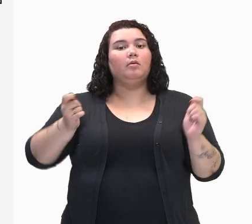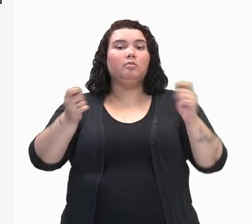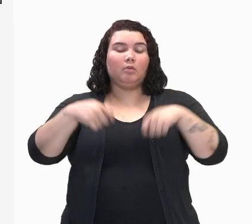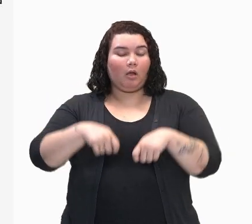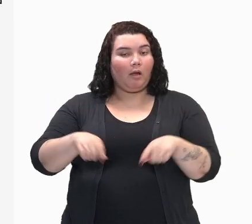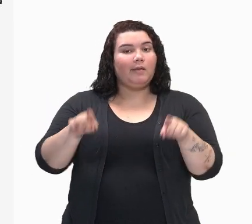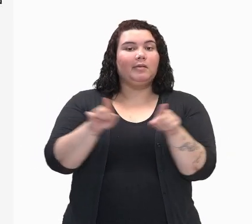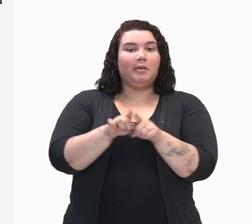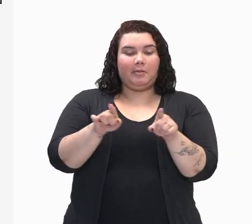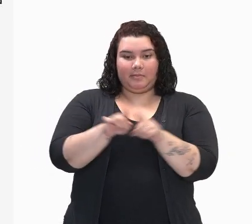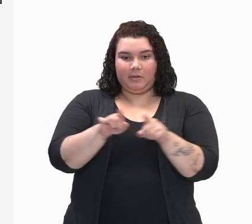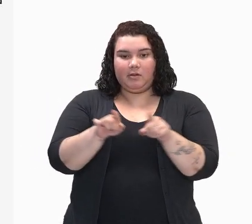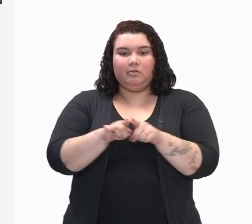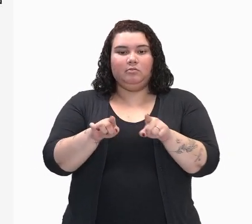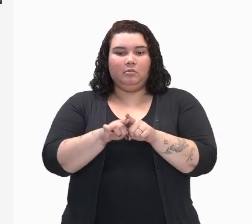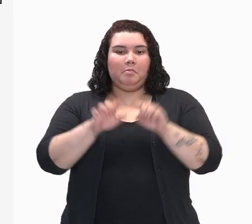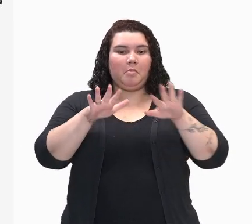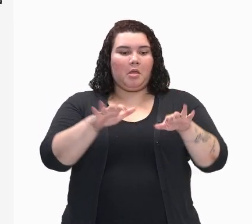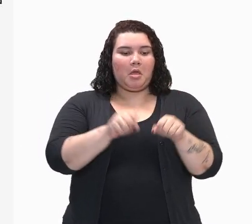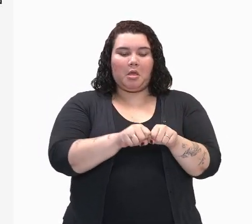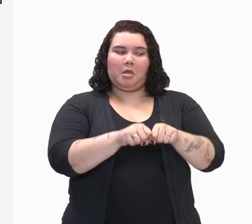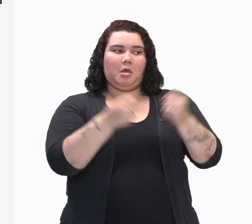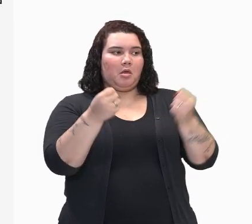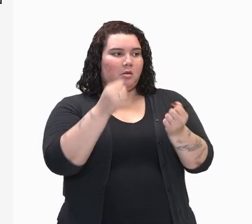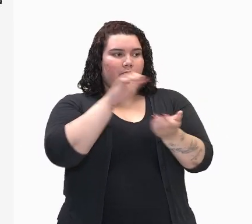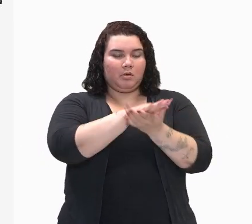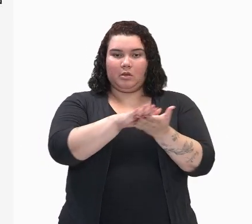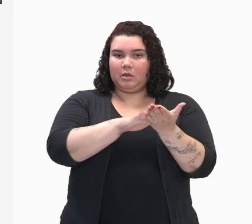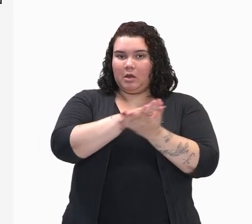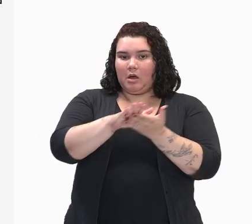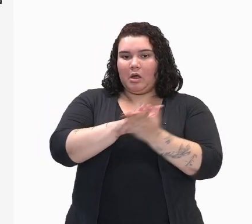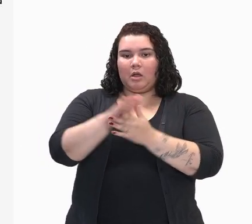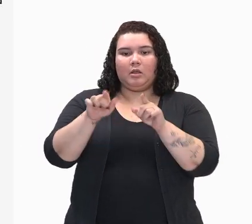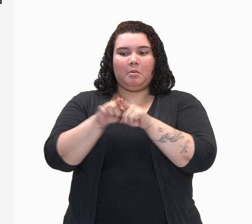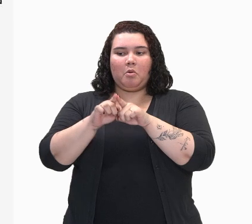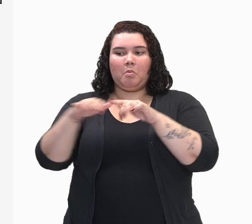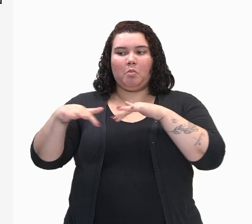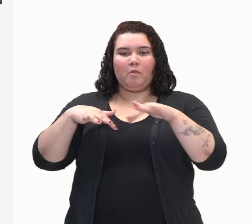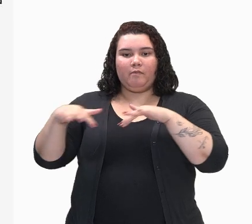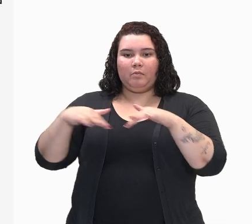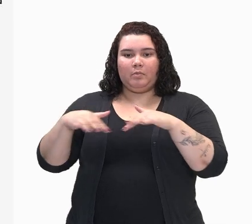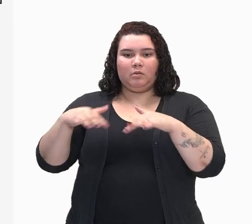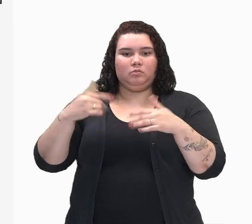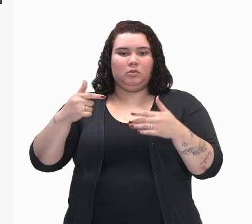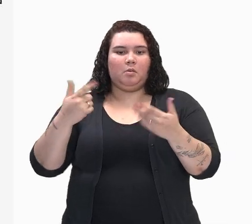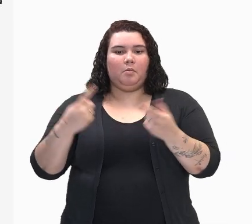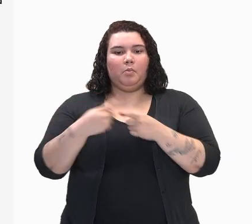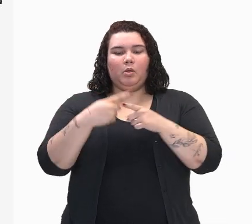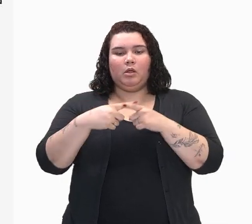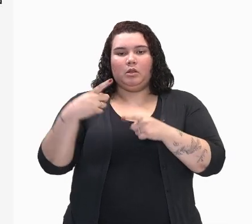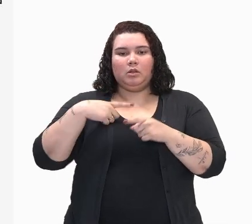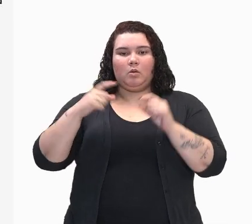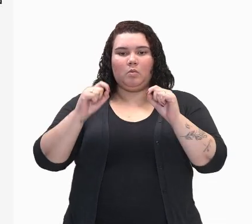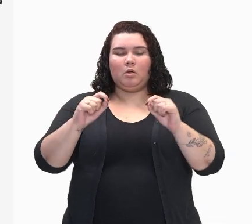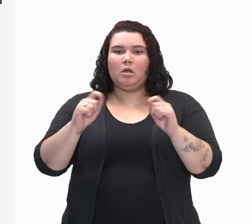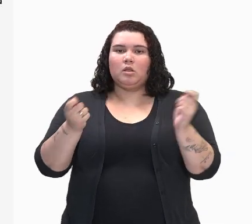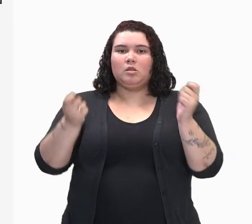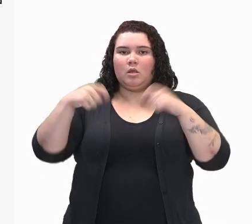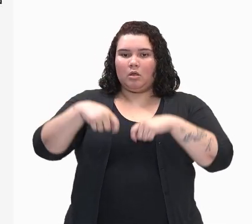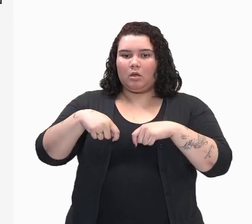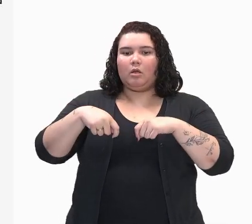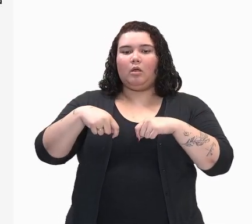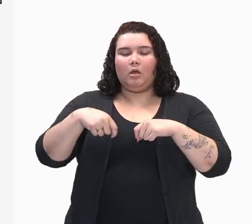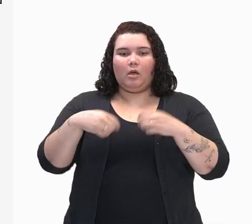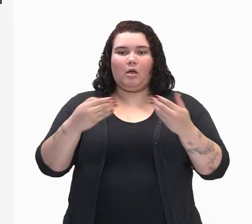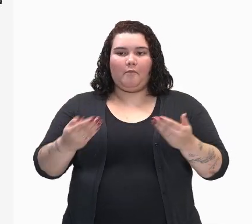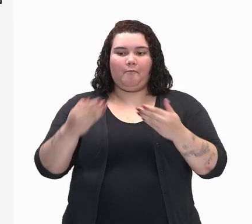e aí não causa nem deformação, nem movimento. Existe um equilíbrio de forças, onde a